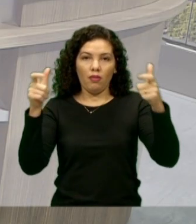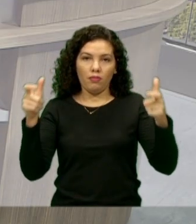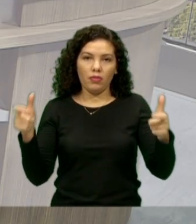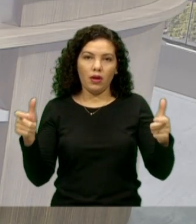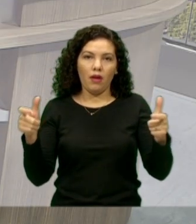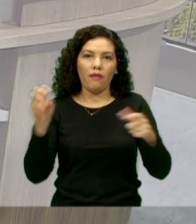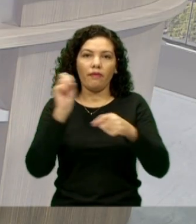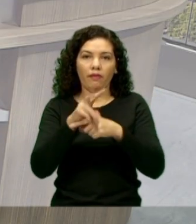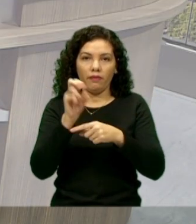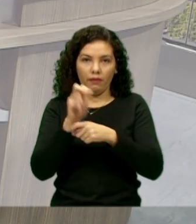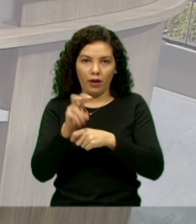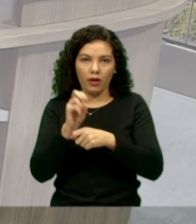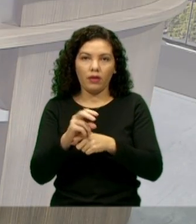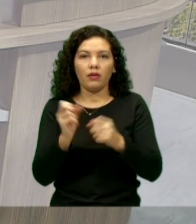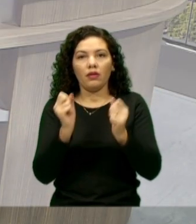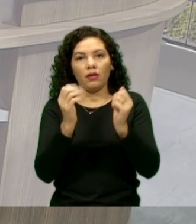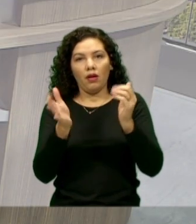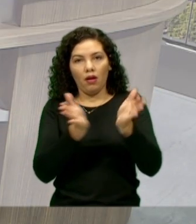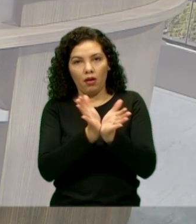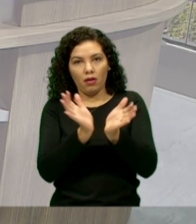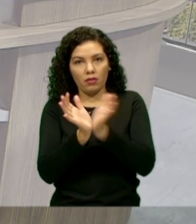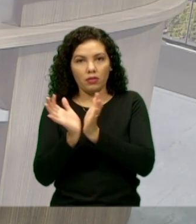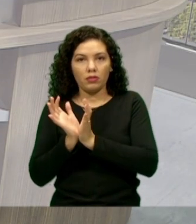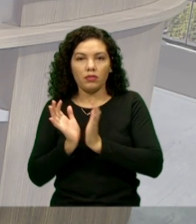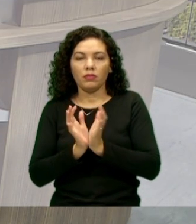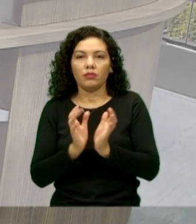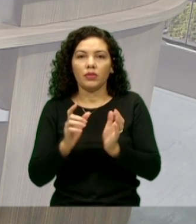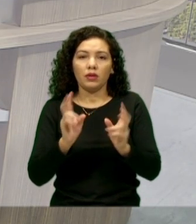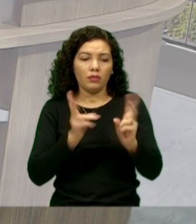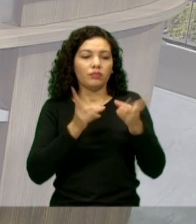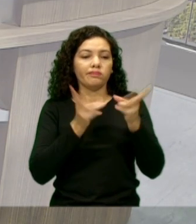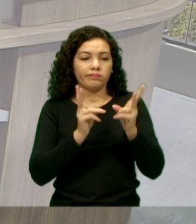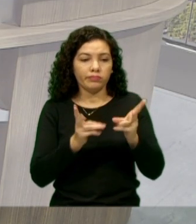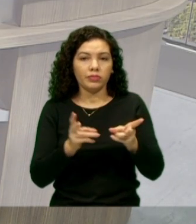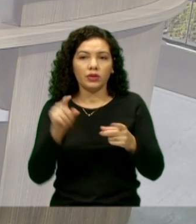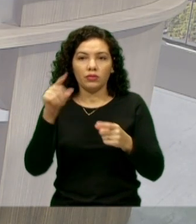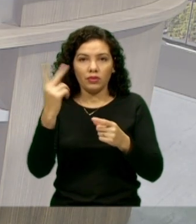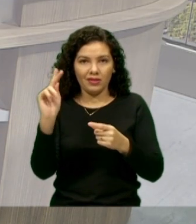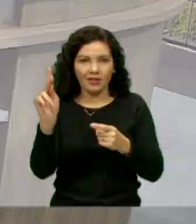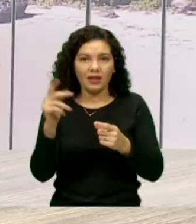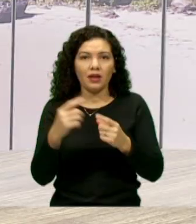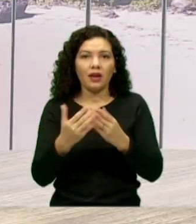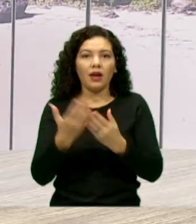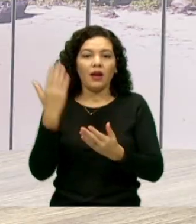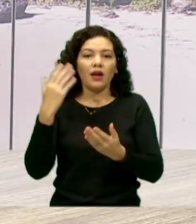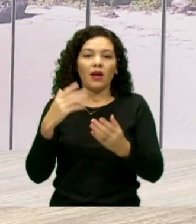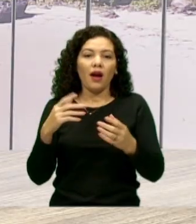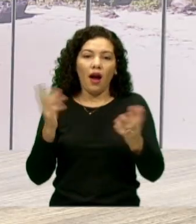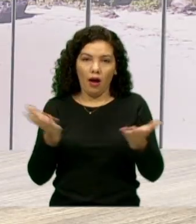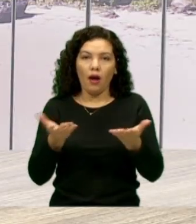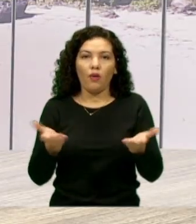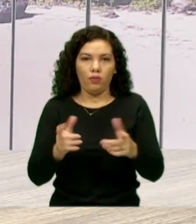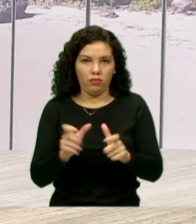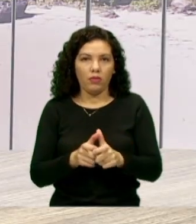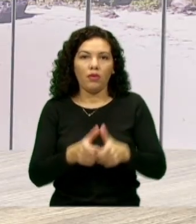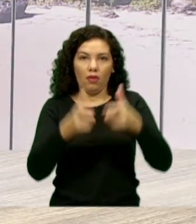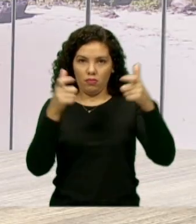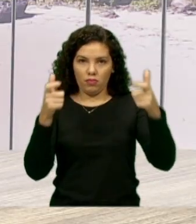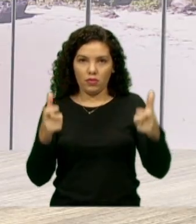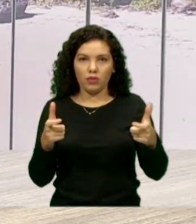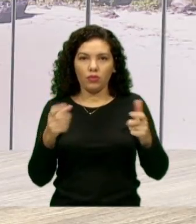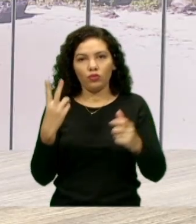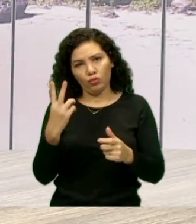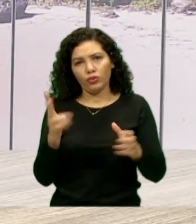O quadro, a equipe que eu trabalho ainda é a mesma de quando, praticamente a mesma. Agora aumentou realmente